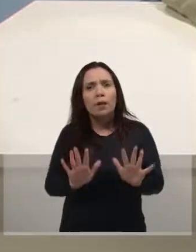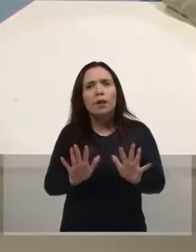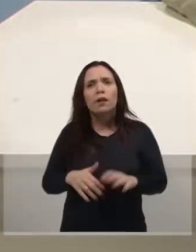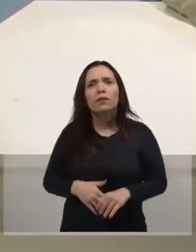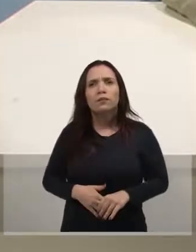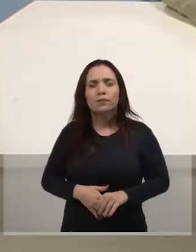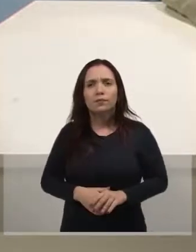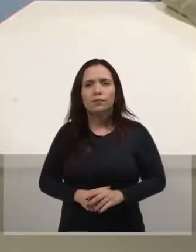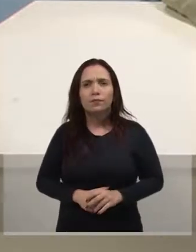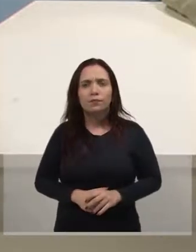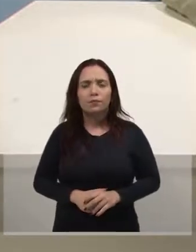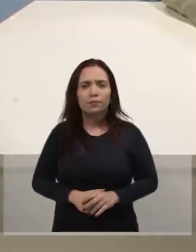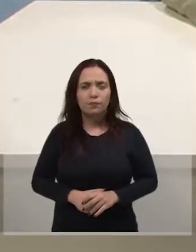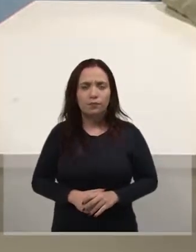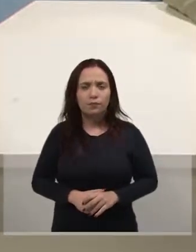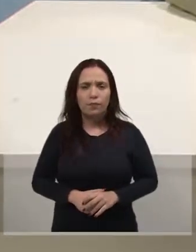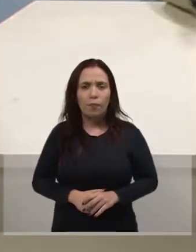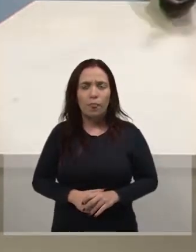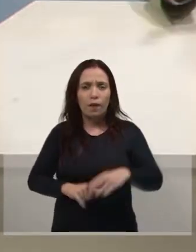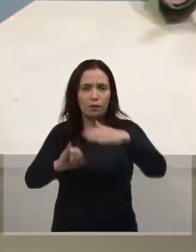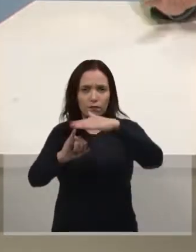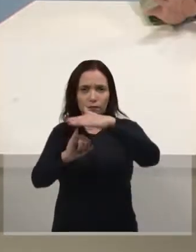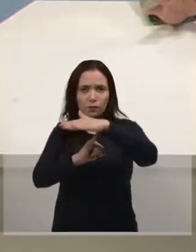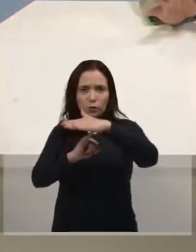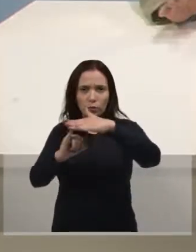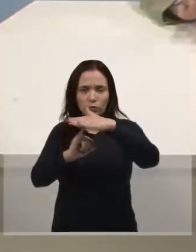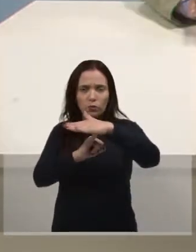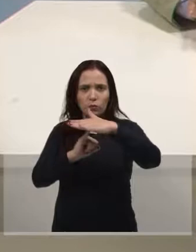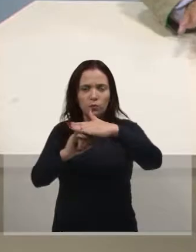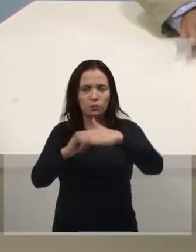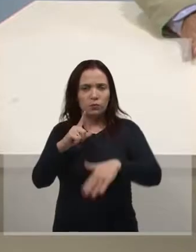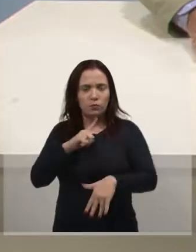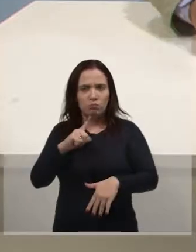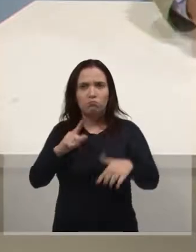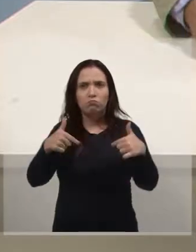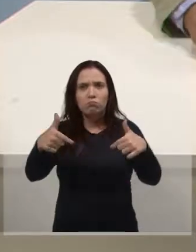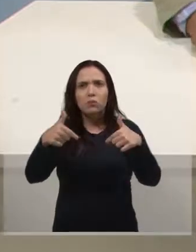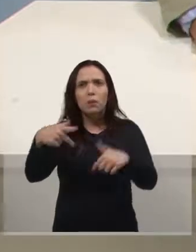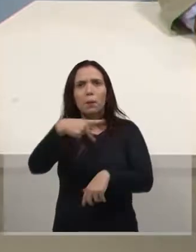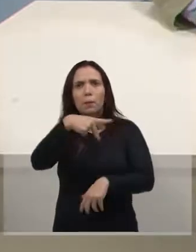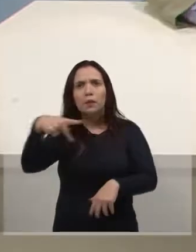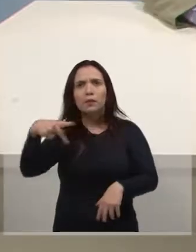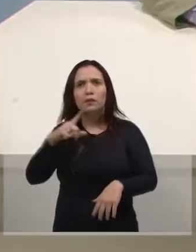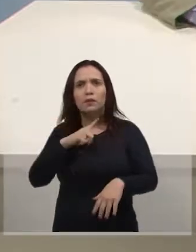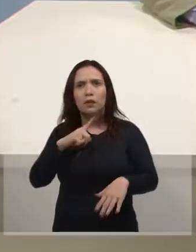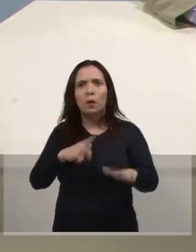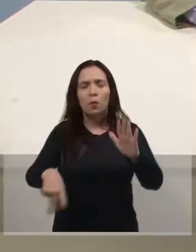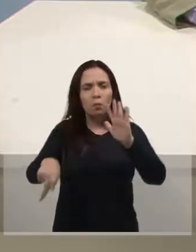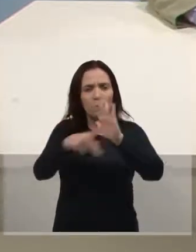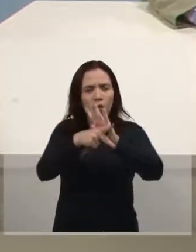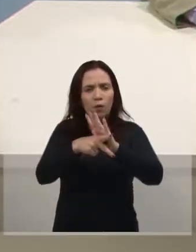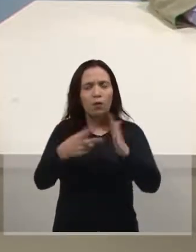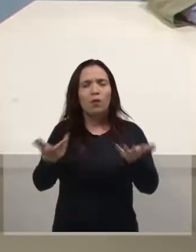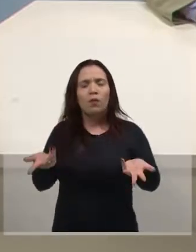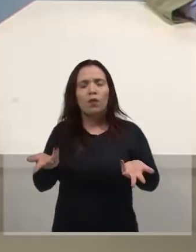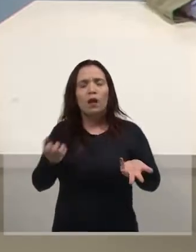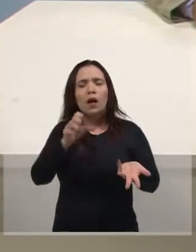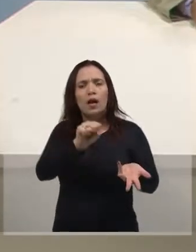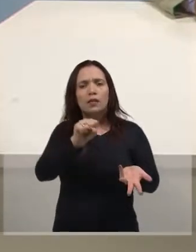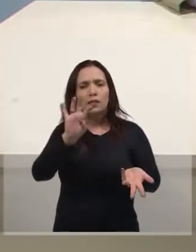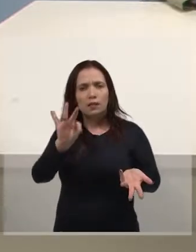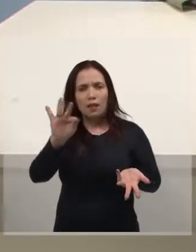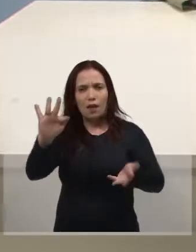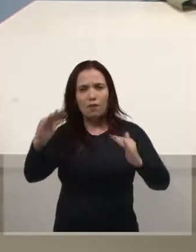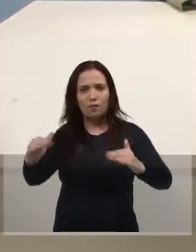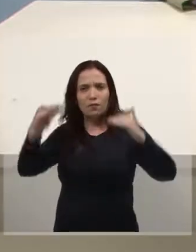enfim, as instituições estão funcionando. O presidente tem um modo próprio, o STF